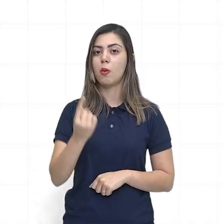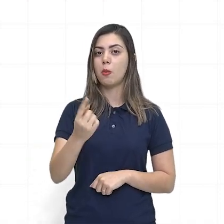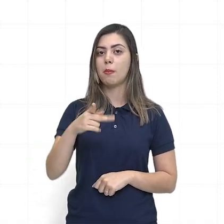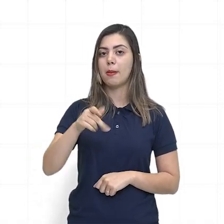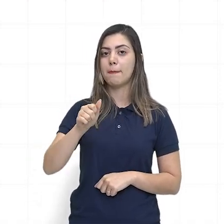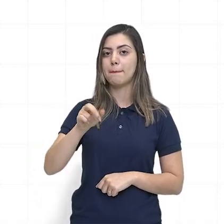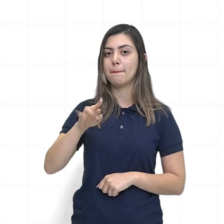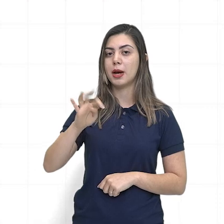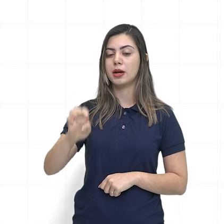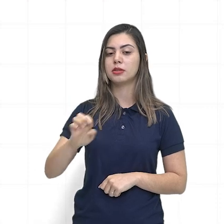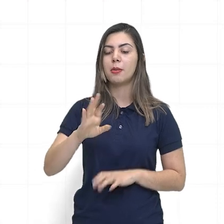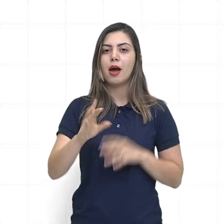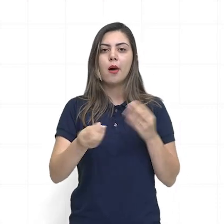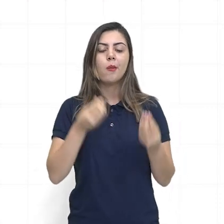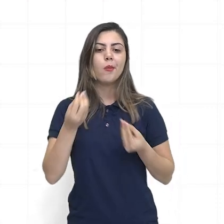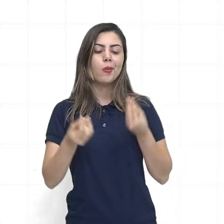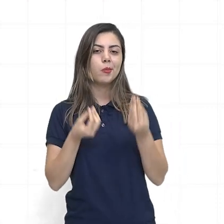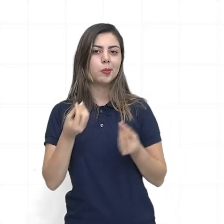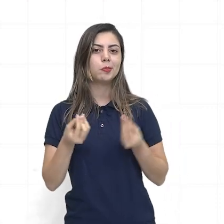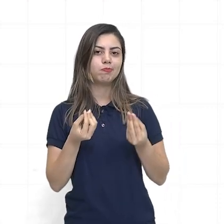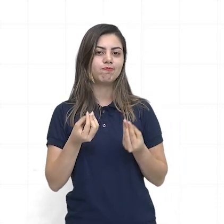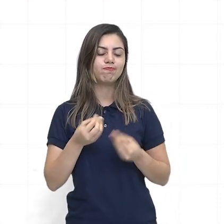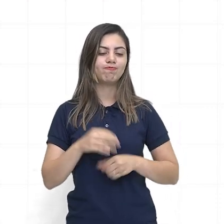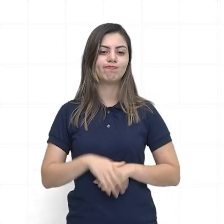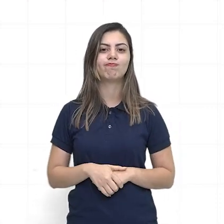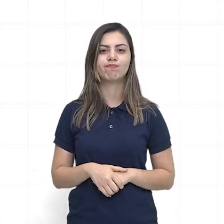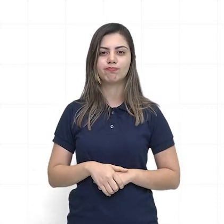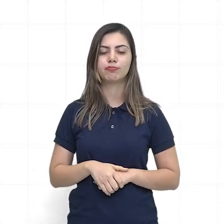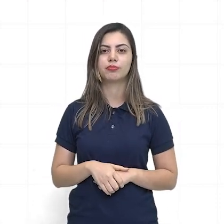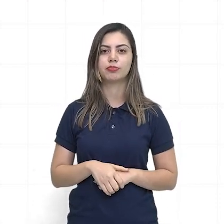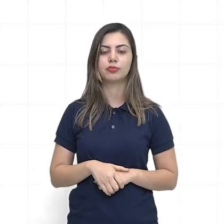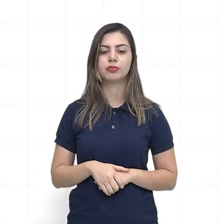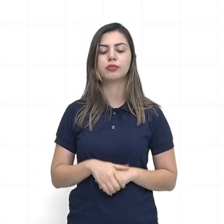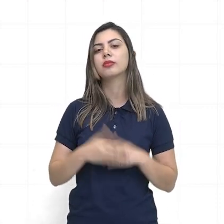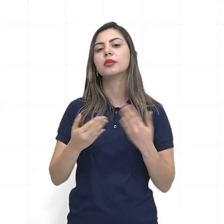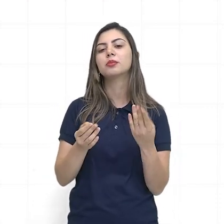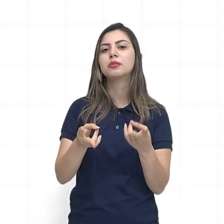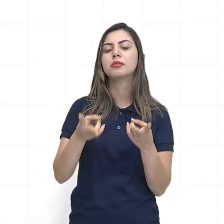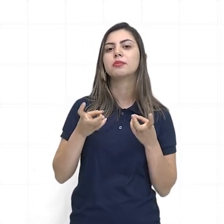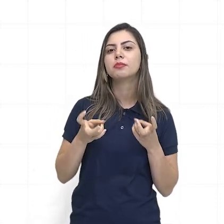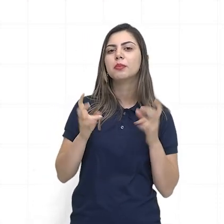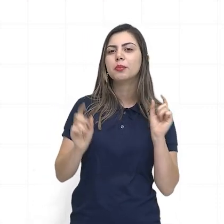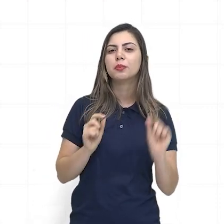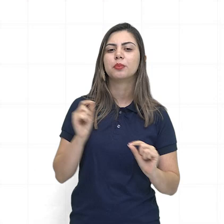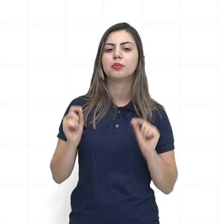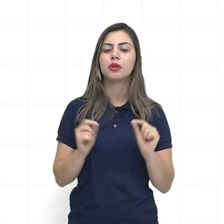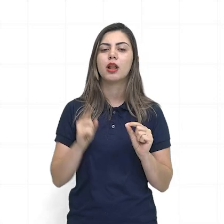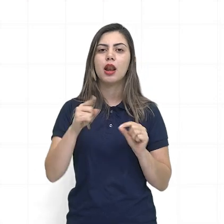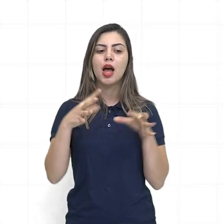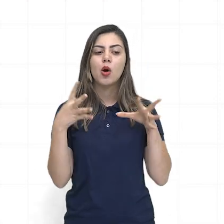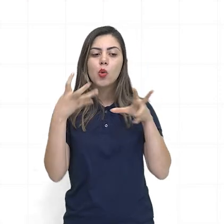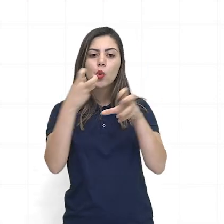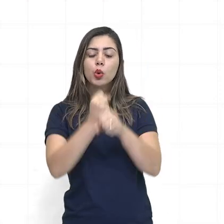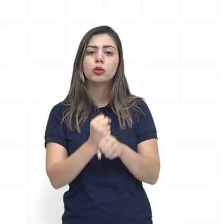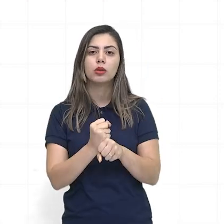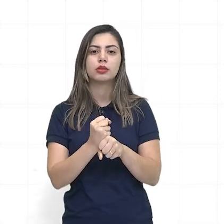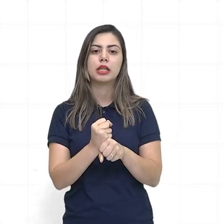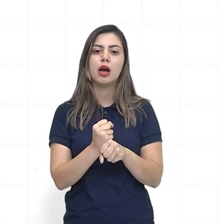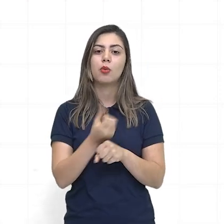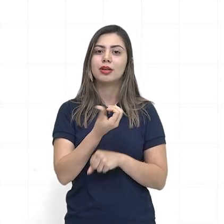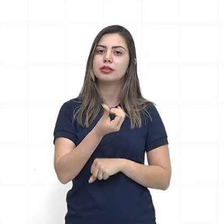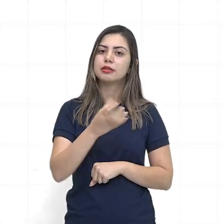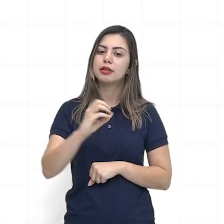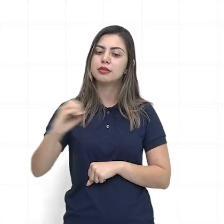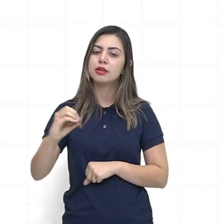ficaria isso? Como é a situação aí? Ora, a situação aí é que o total continua o mesmo. E